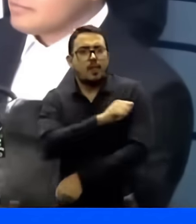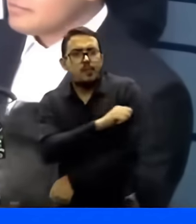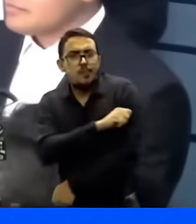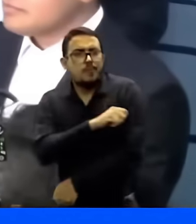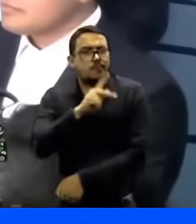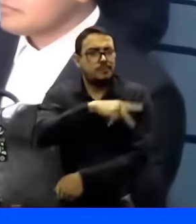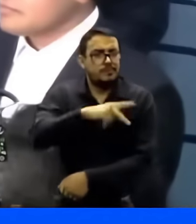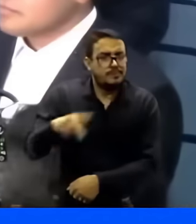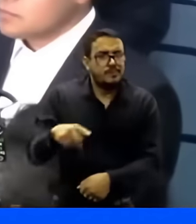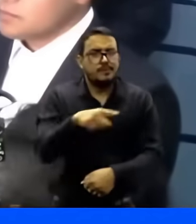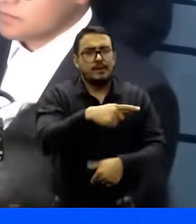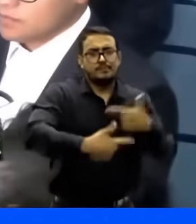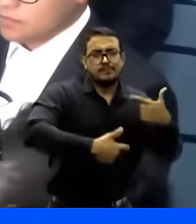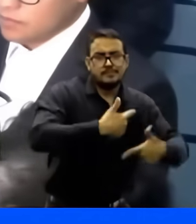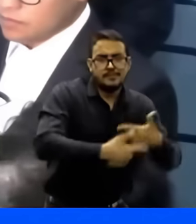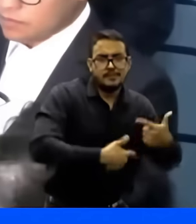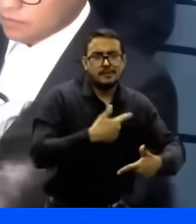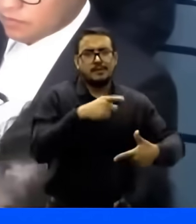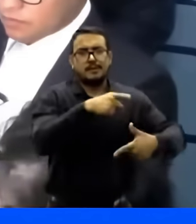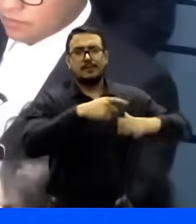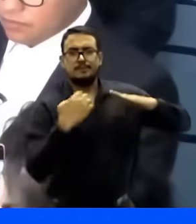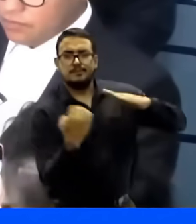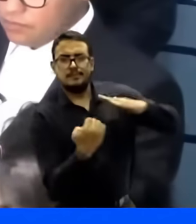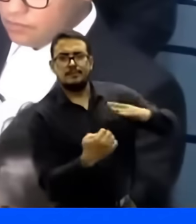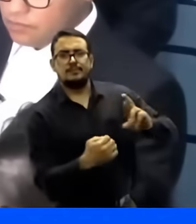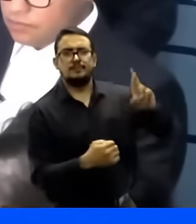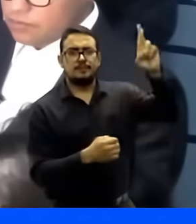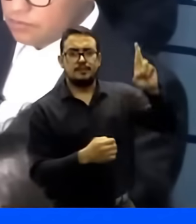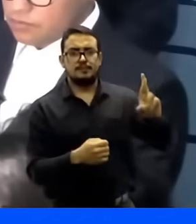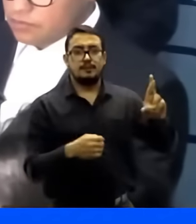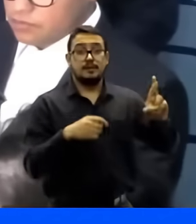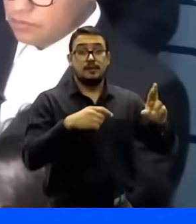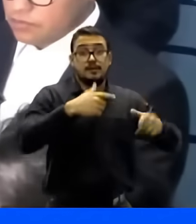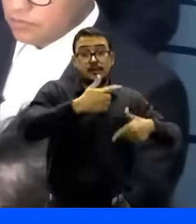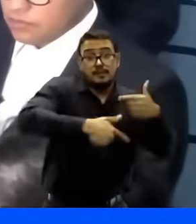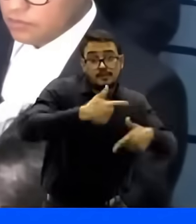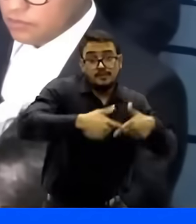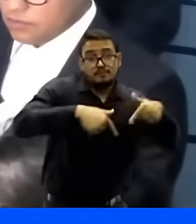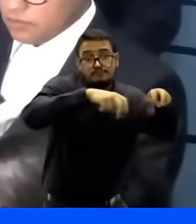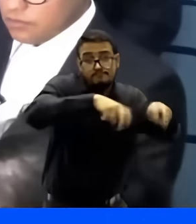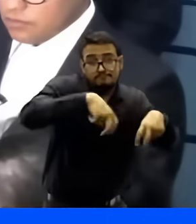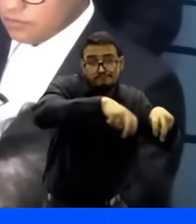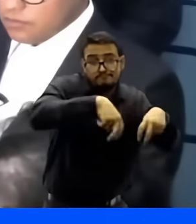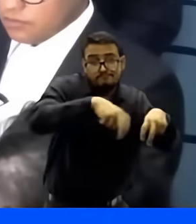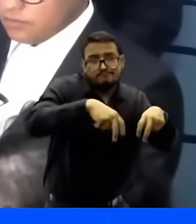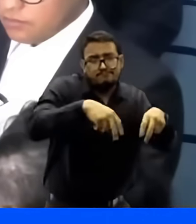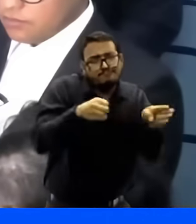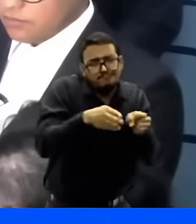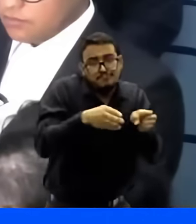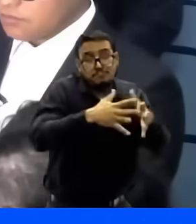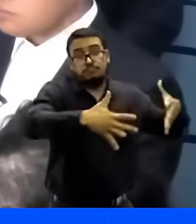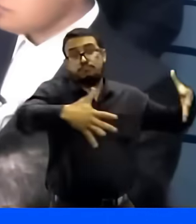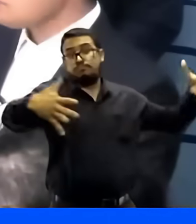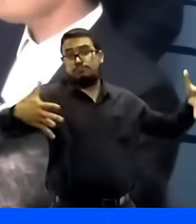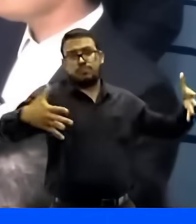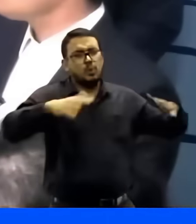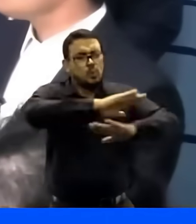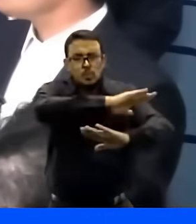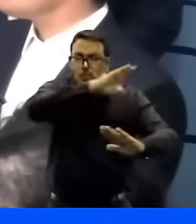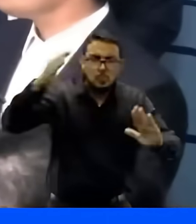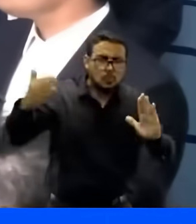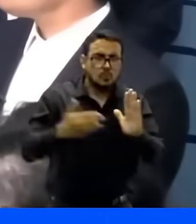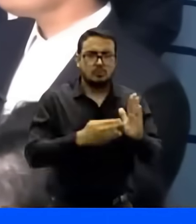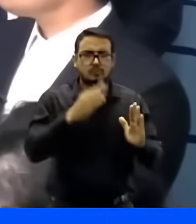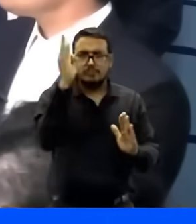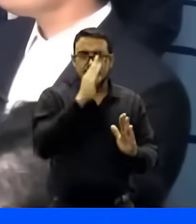trabalhador ao setor empresarial, da agricultura familiar ao grande agro, porque o Brasil é de todos nós. Então, essa carta,